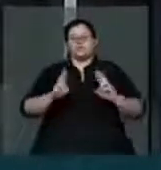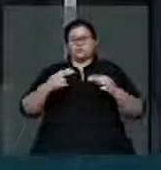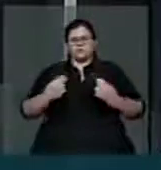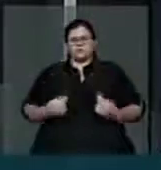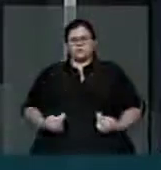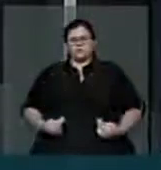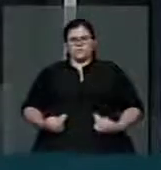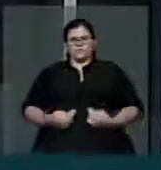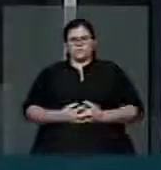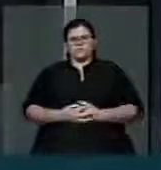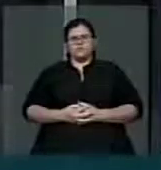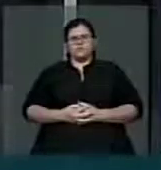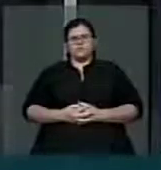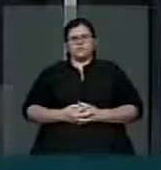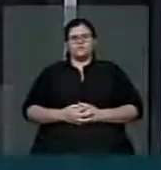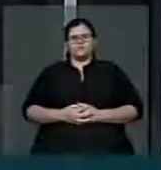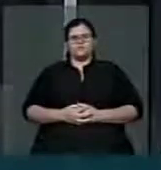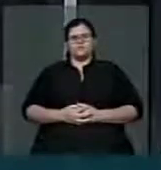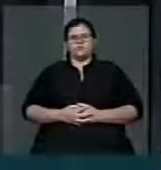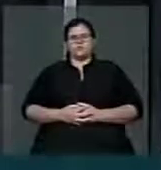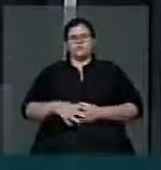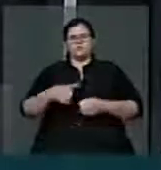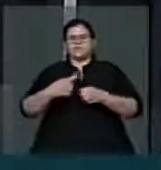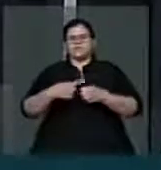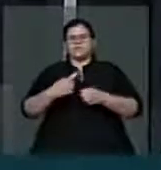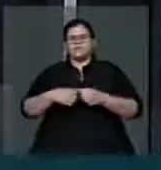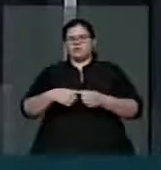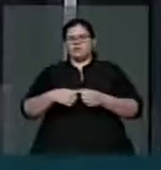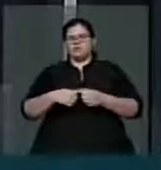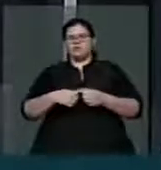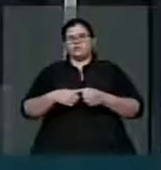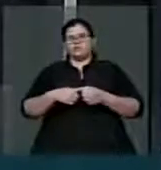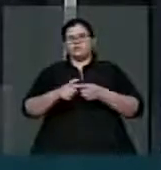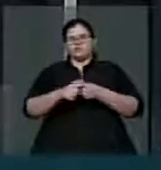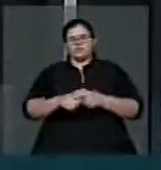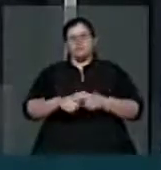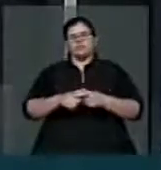Felisburgo é uma pequena cidade do Vale de Jequitinhonha. E no dia 20 de novembro de 2004,